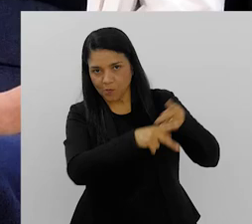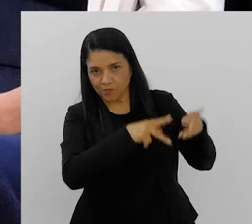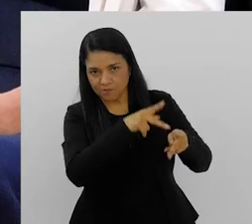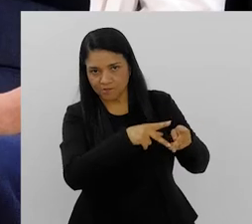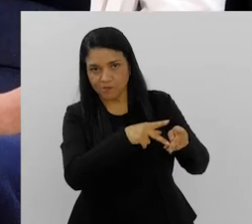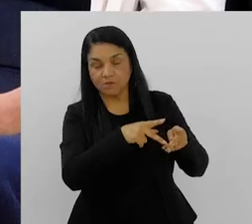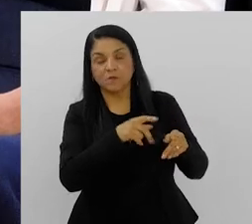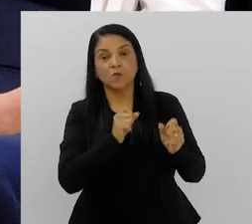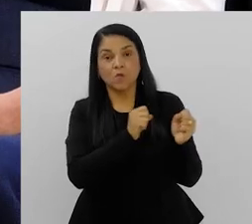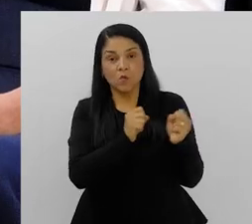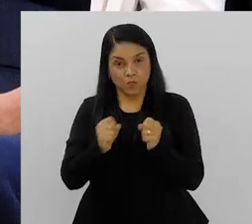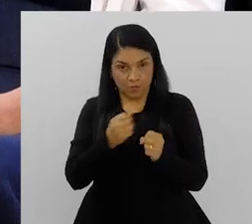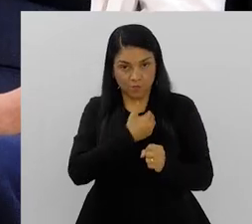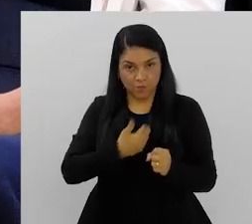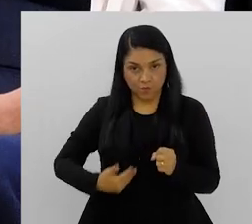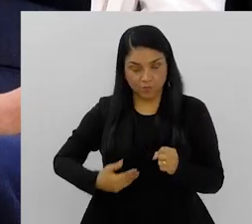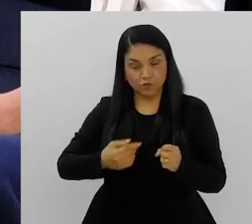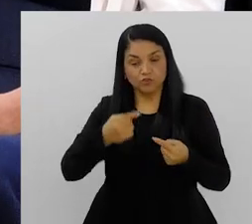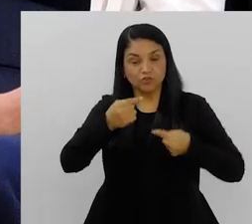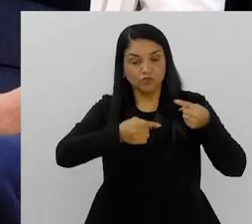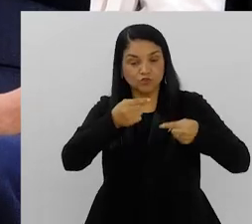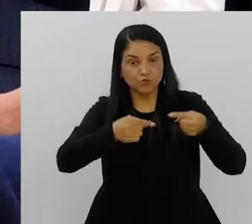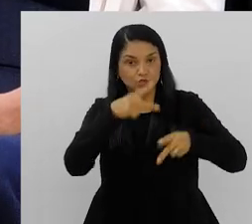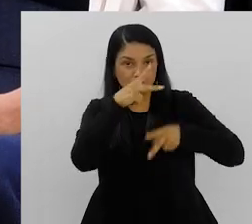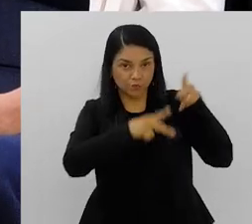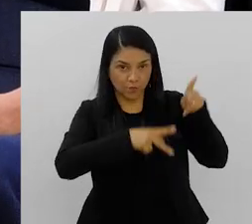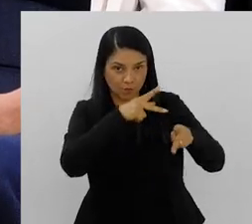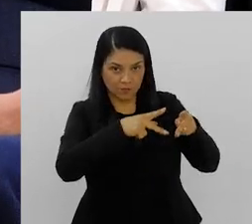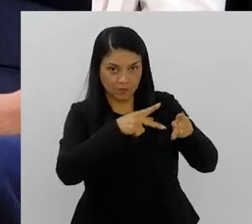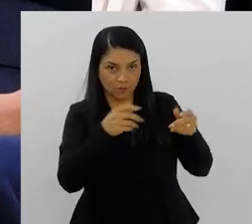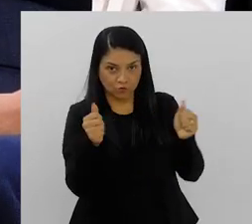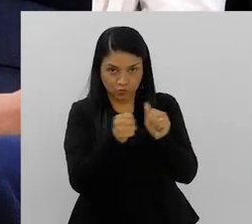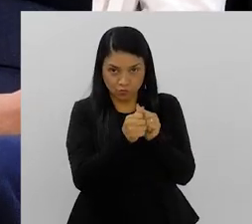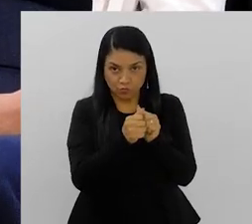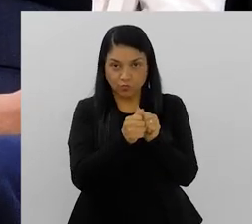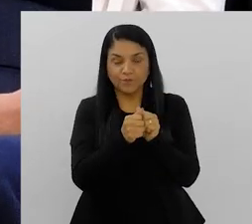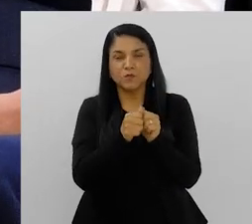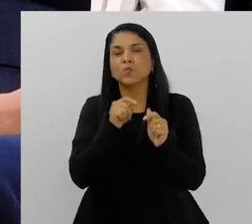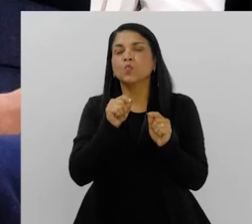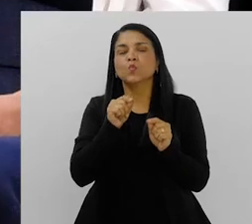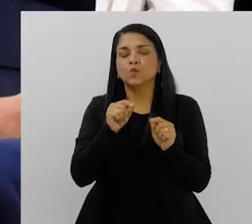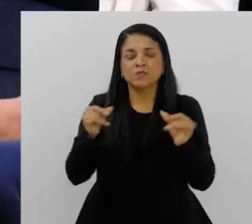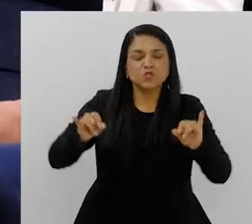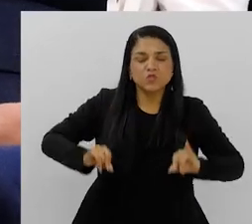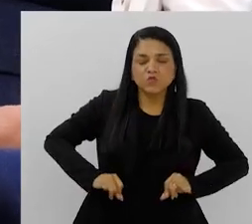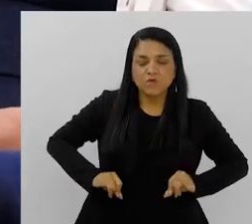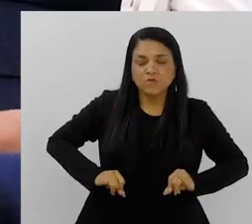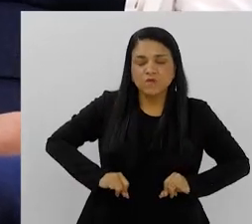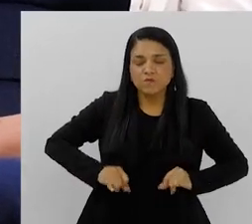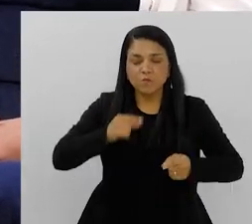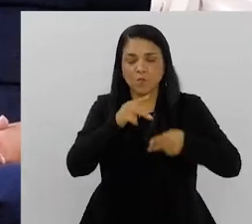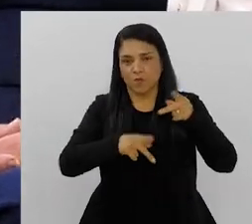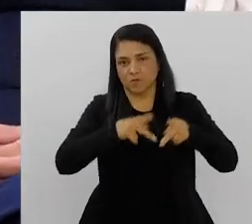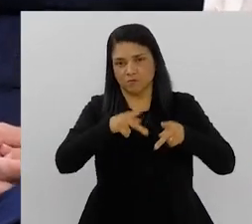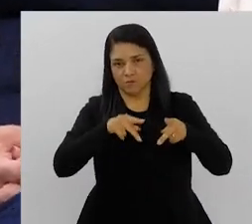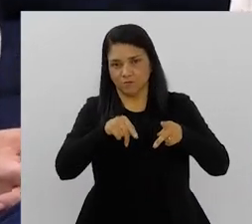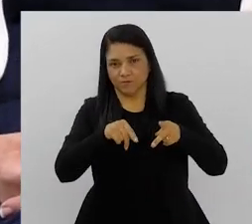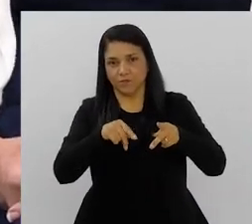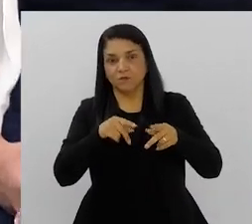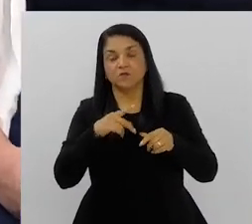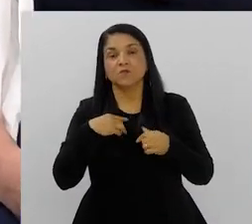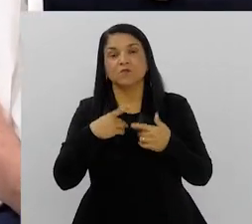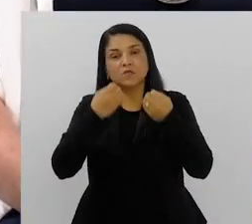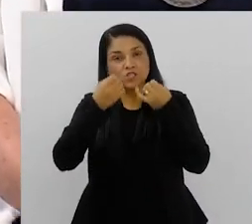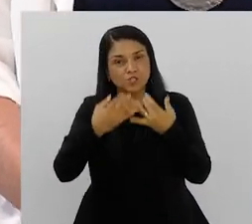discutir e debater com a população para entender qual é o sofrimento que a população de fato passa.